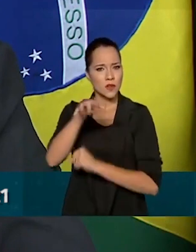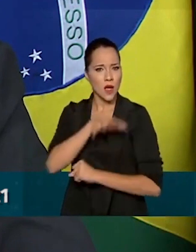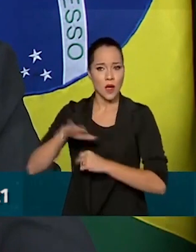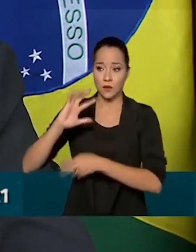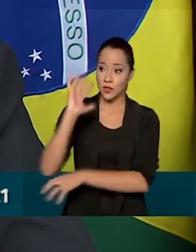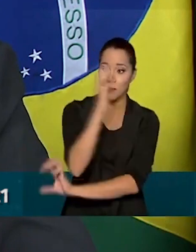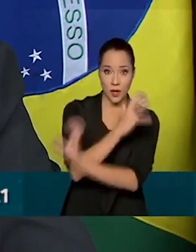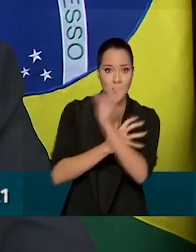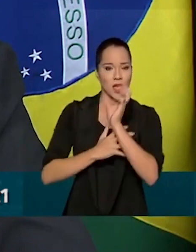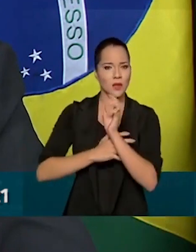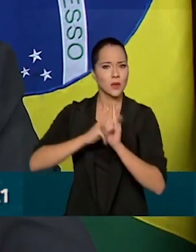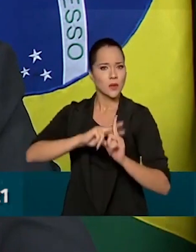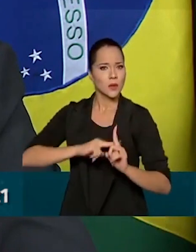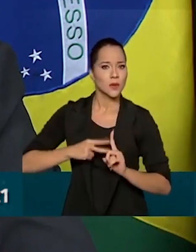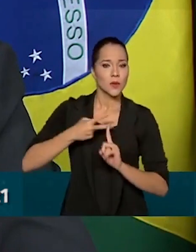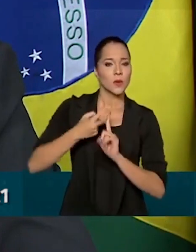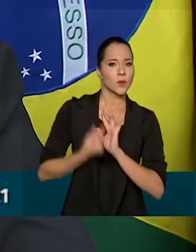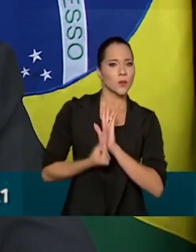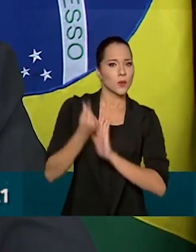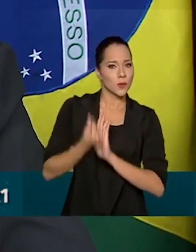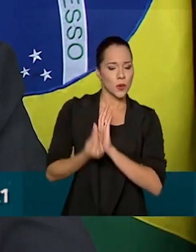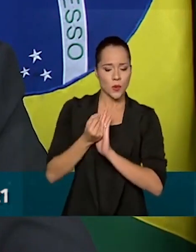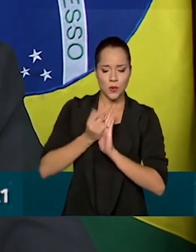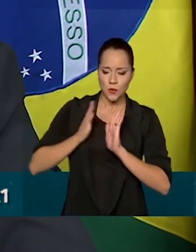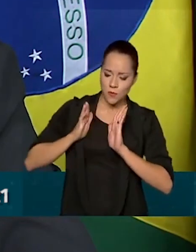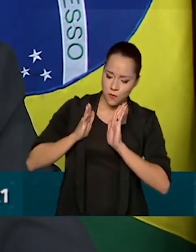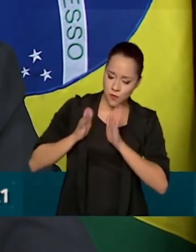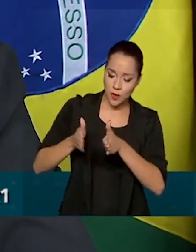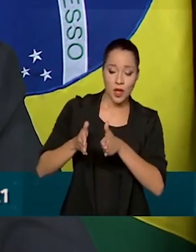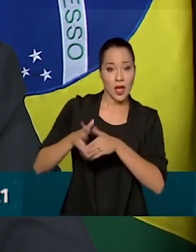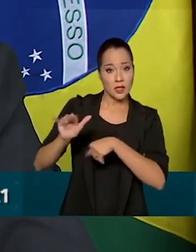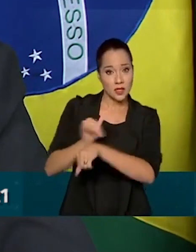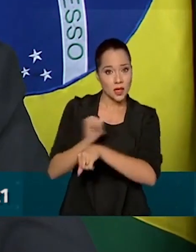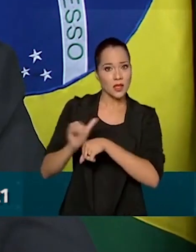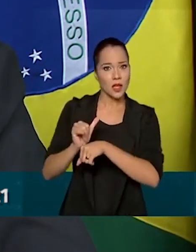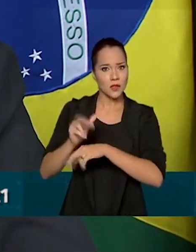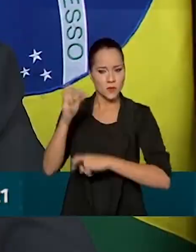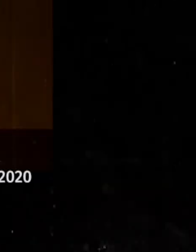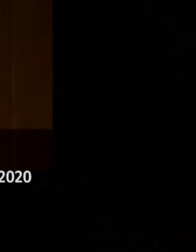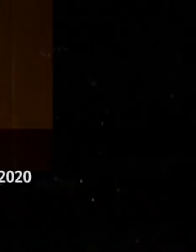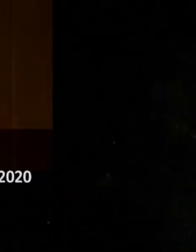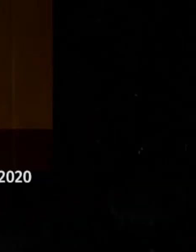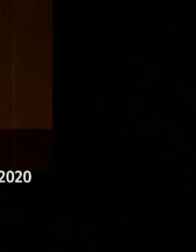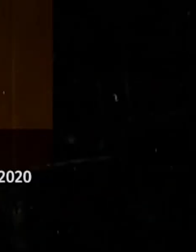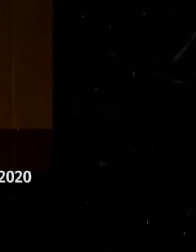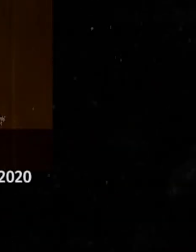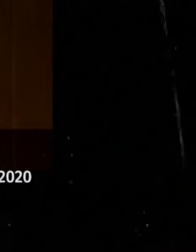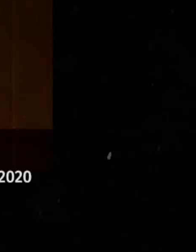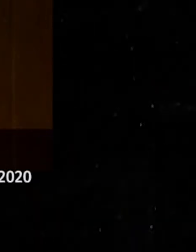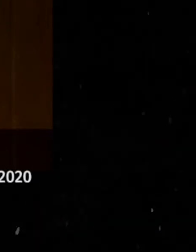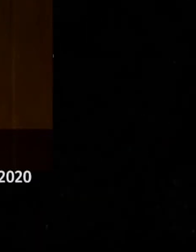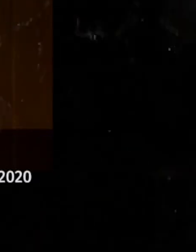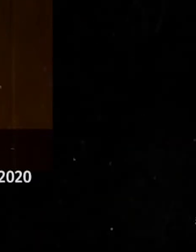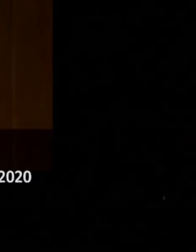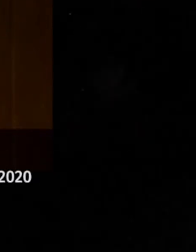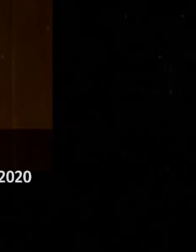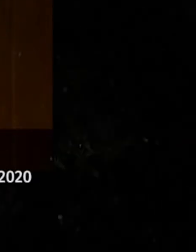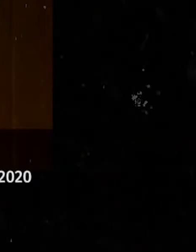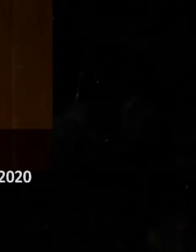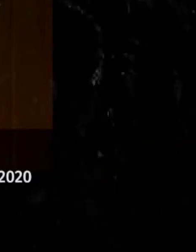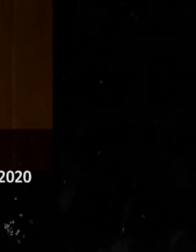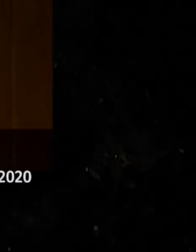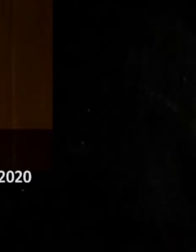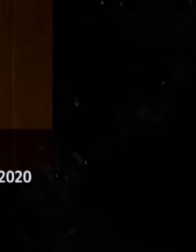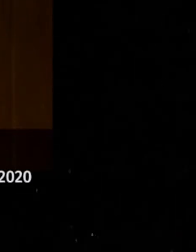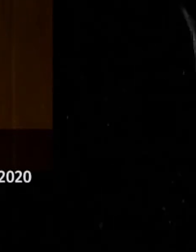ambientais, duplicando os recursos destinados às ações de fiscalização. O nosso Pantanal, com área maior que